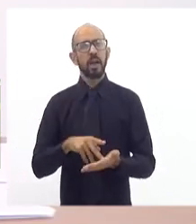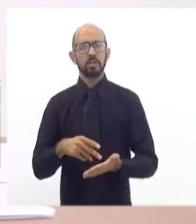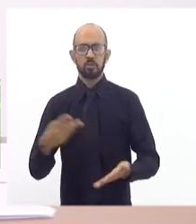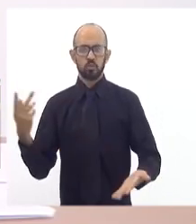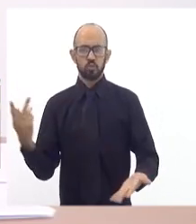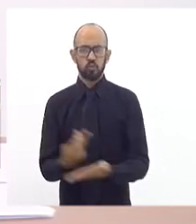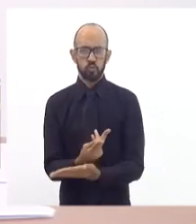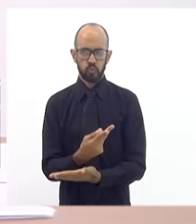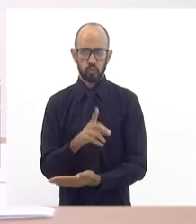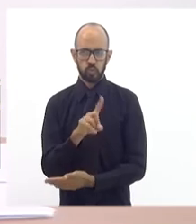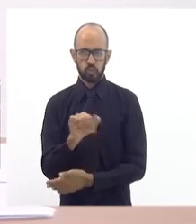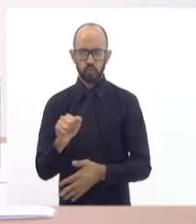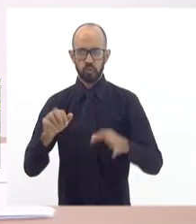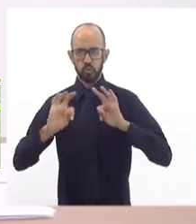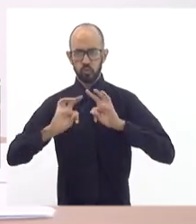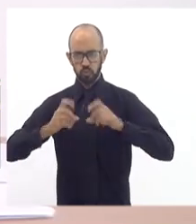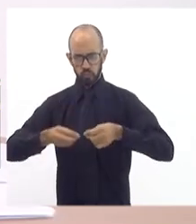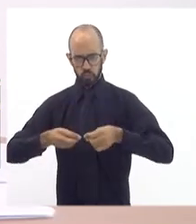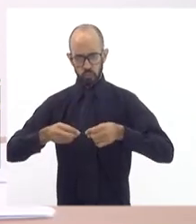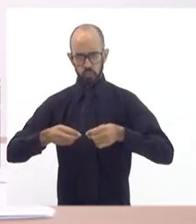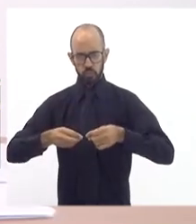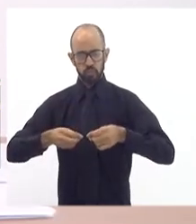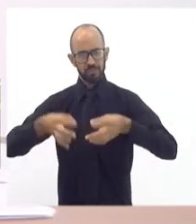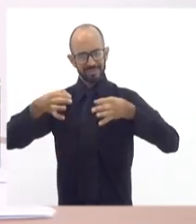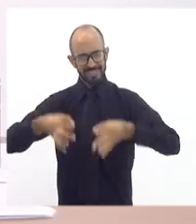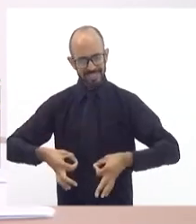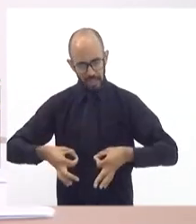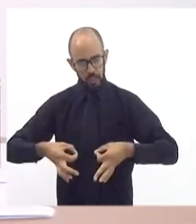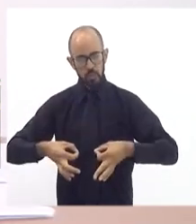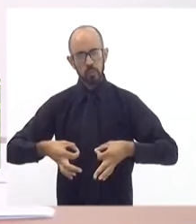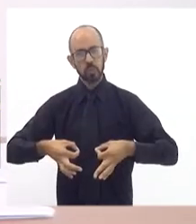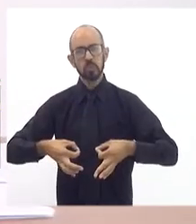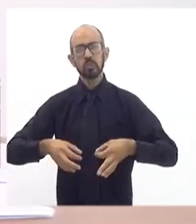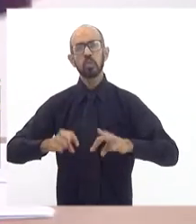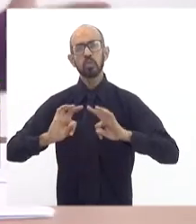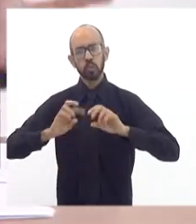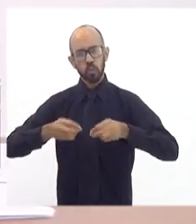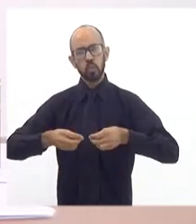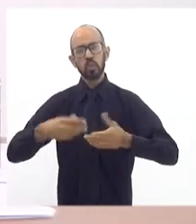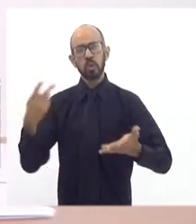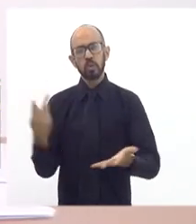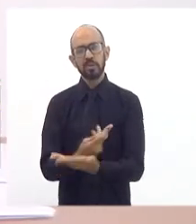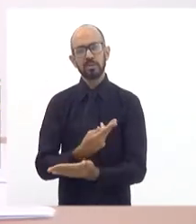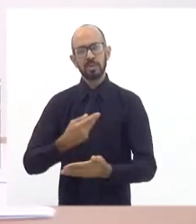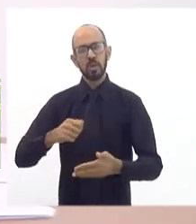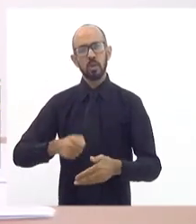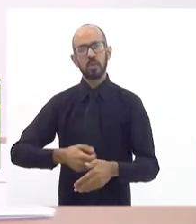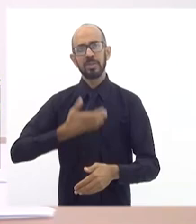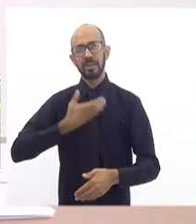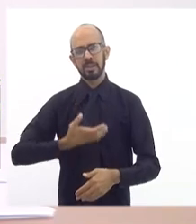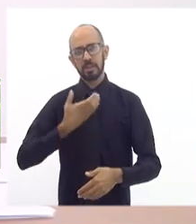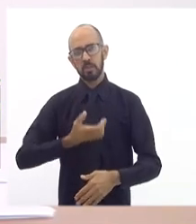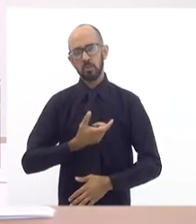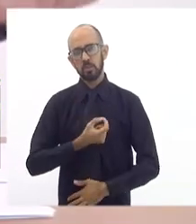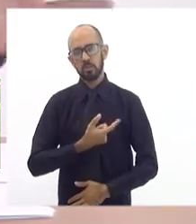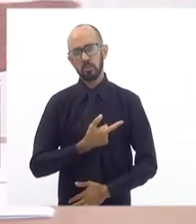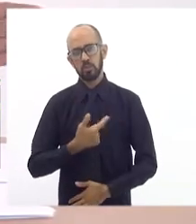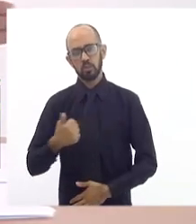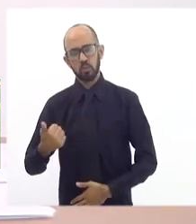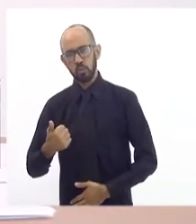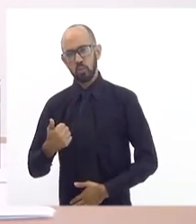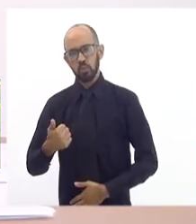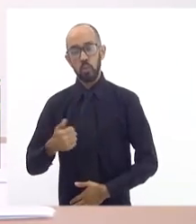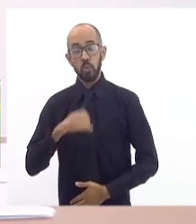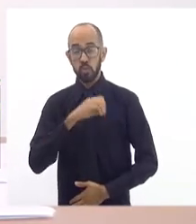com as datas todas elas condizente com tudo aquilo que aconteceu no final de 2021 e